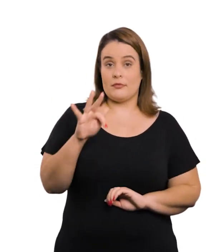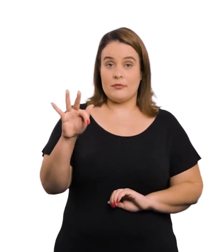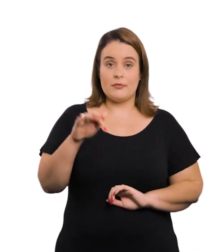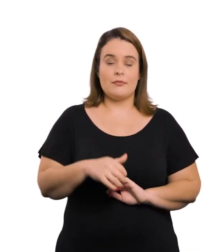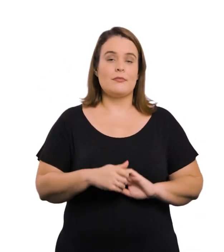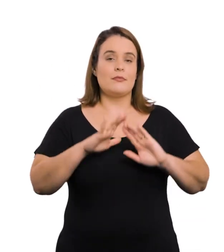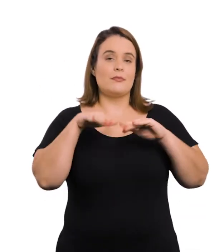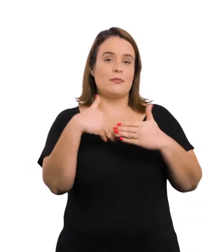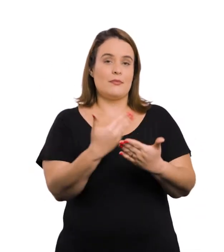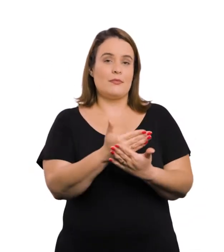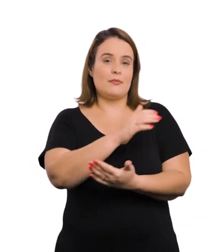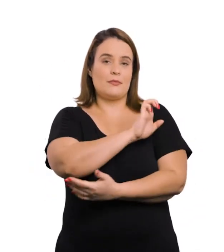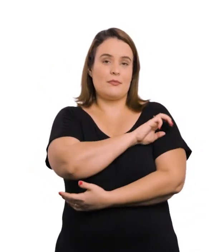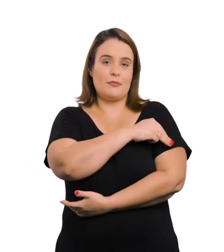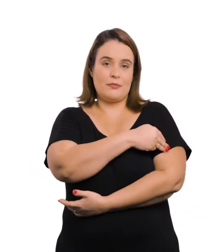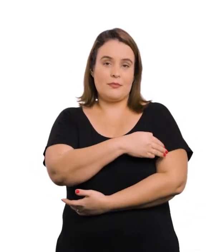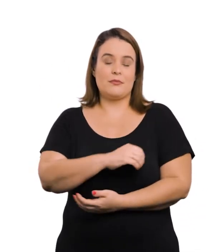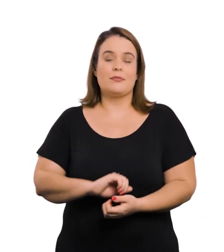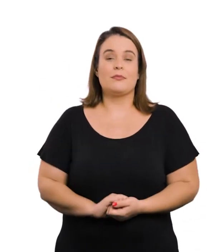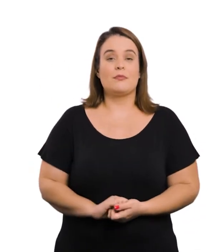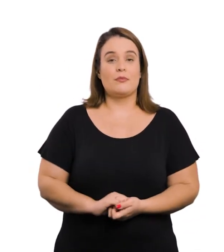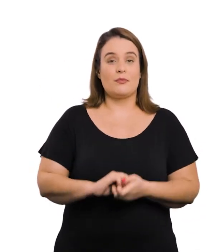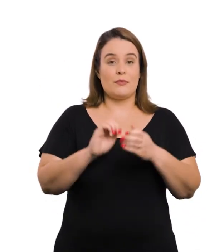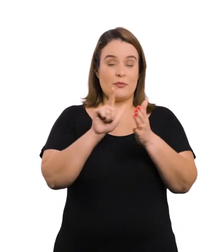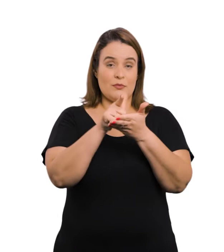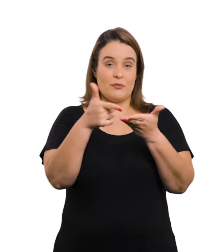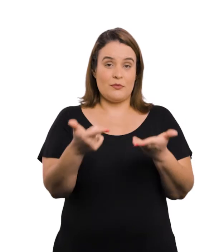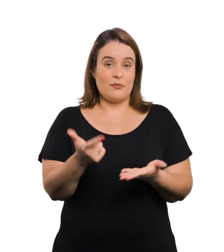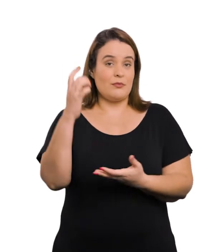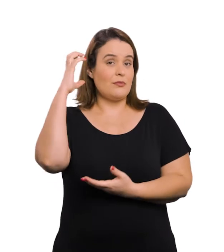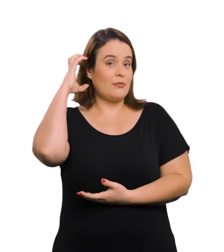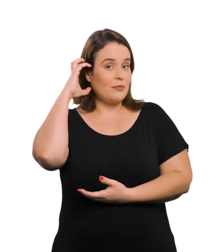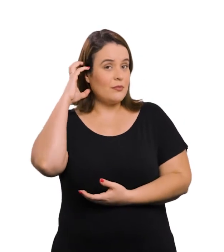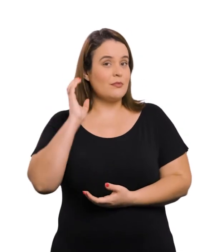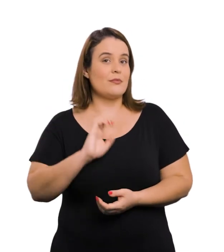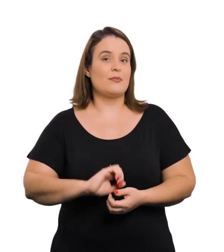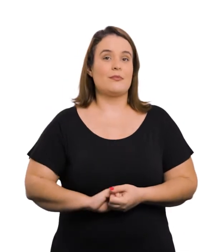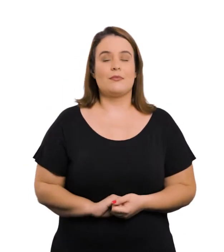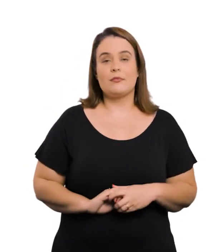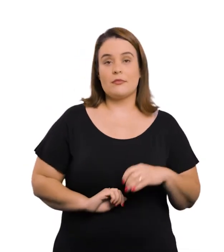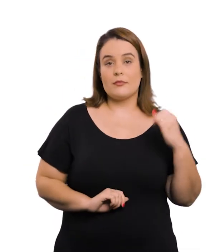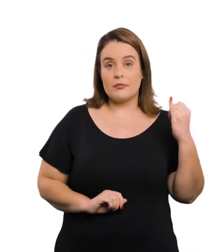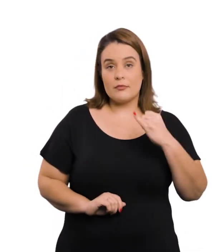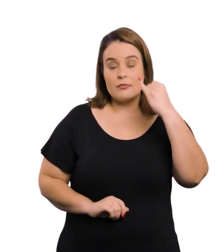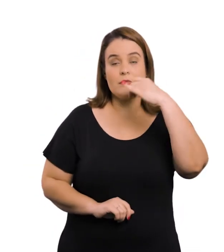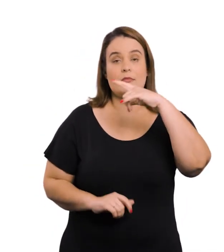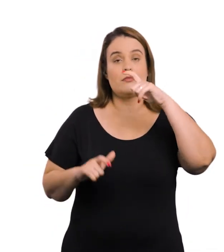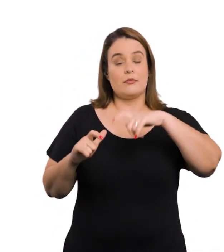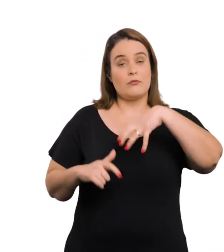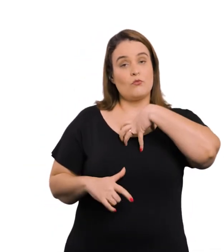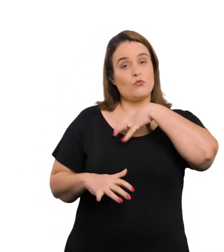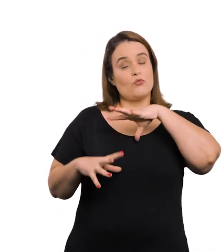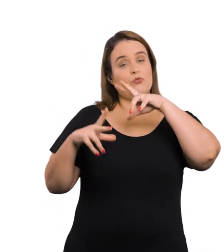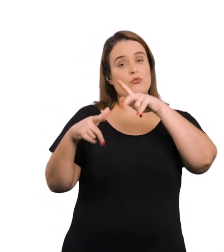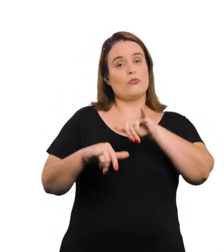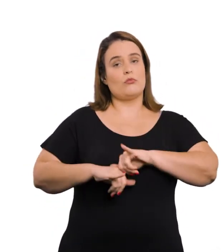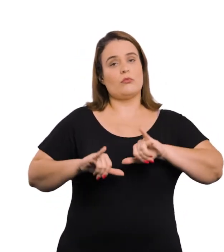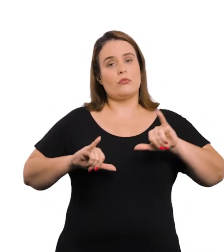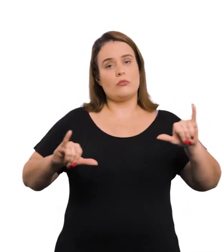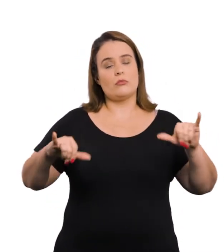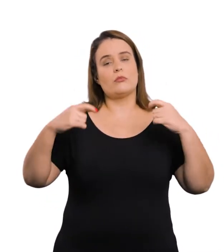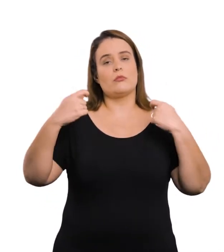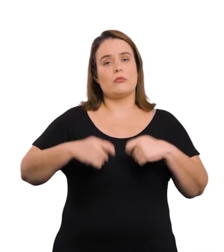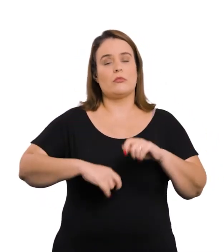faculdades, escolas de ensino médio, jornais e rádios. É importante que em todos os meios de divulgação, os